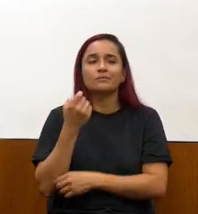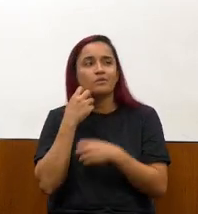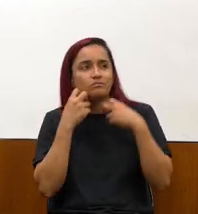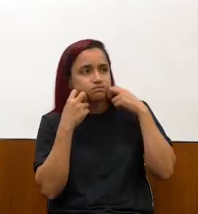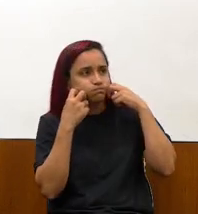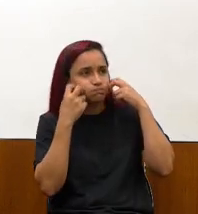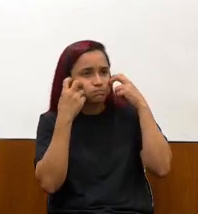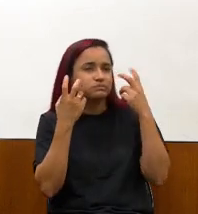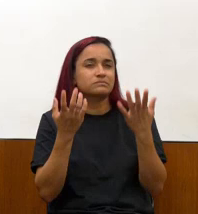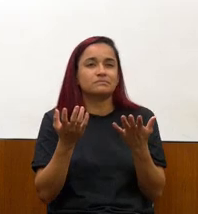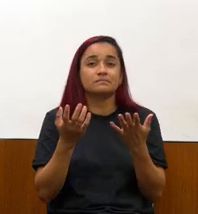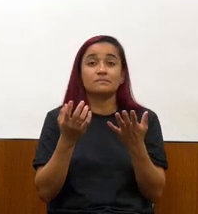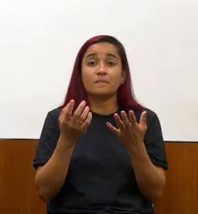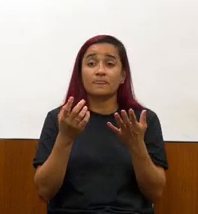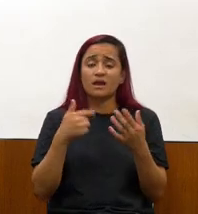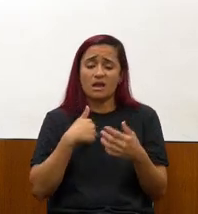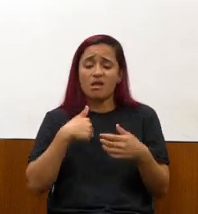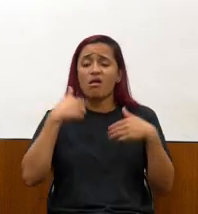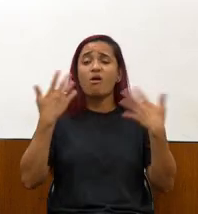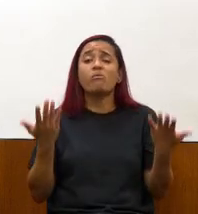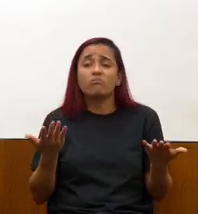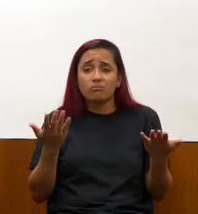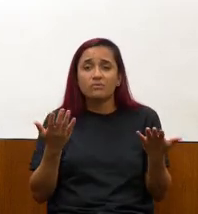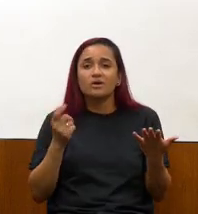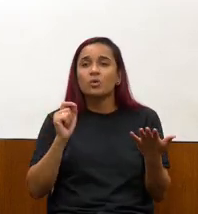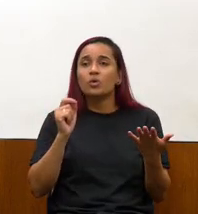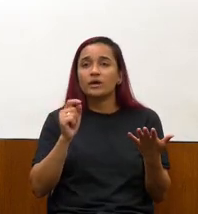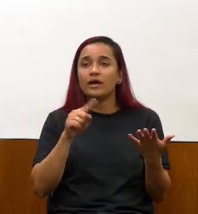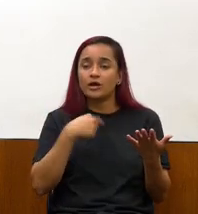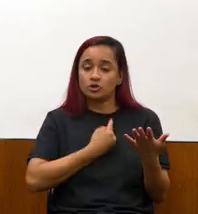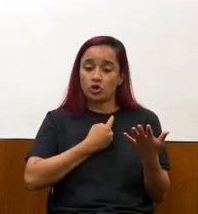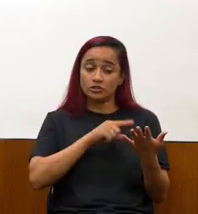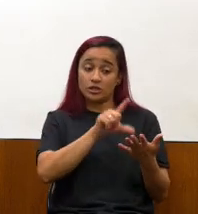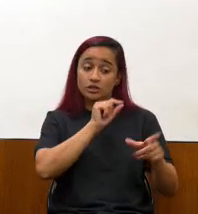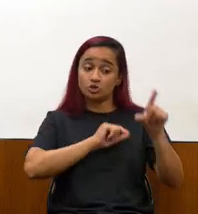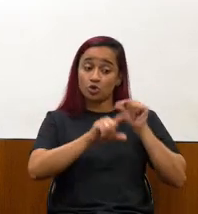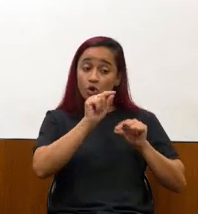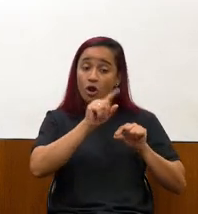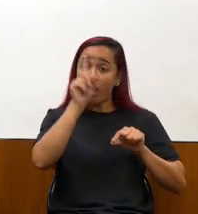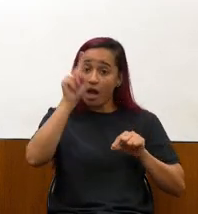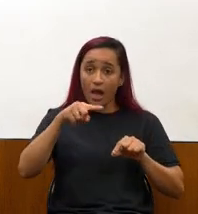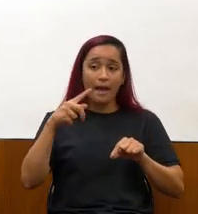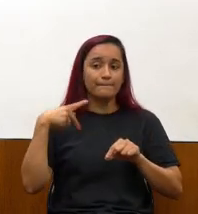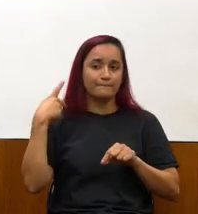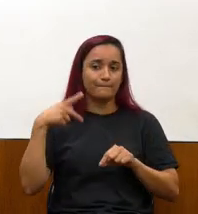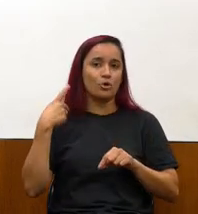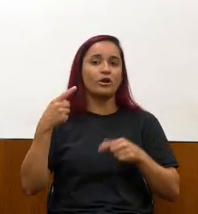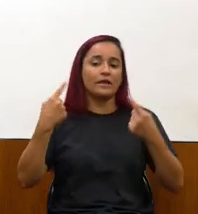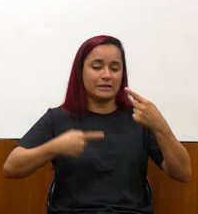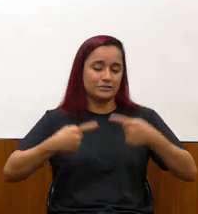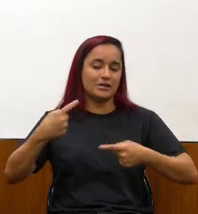constrangimento. E eu com isso que nossa posição é muito mais política que a gente acha que é. E eu com isso